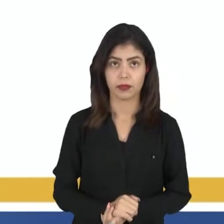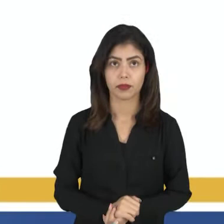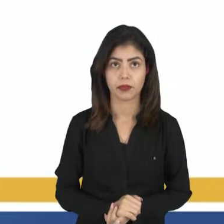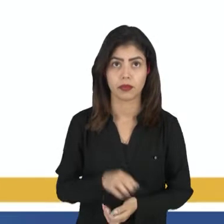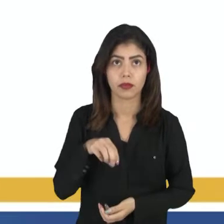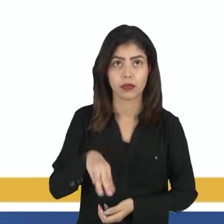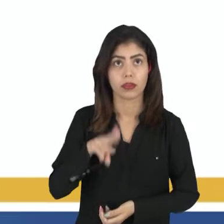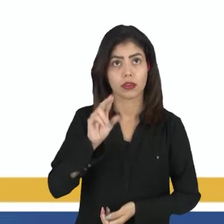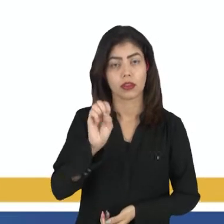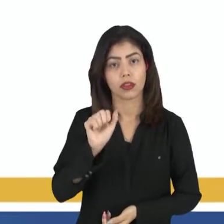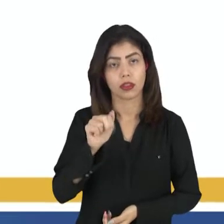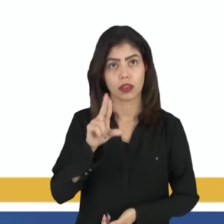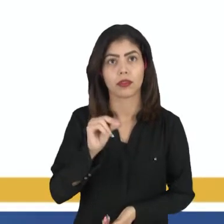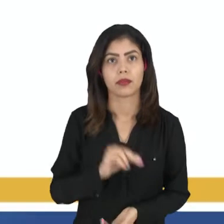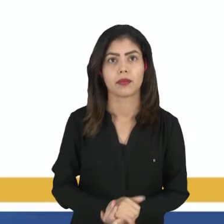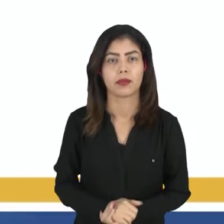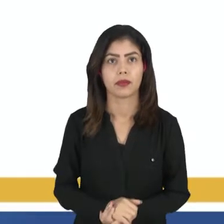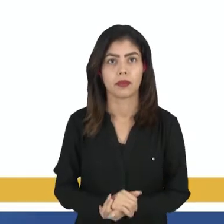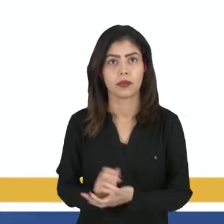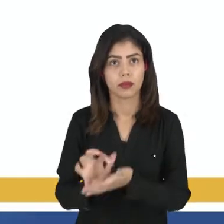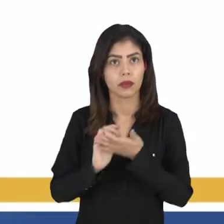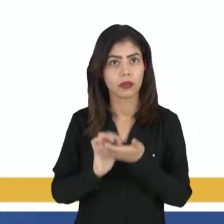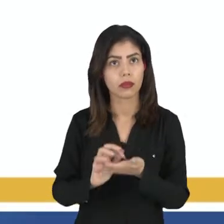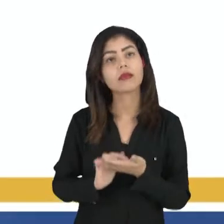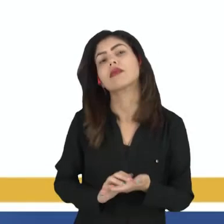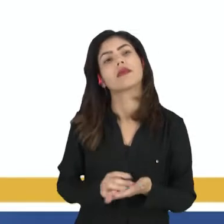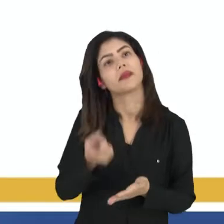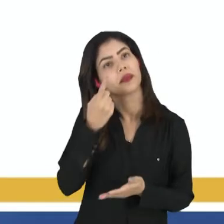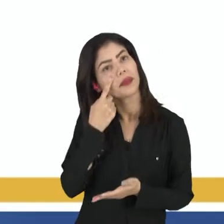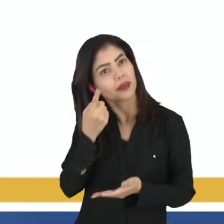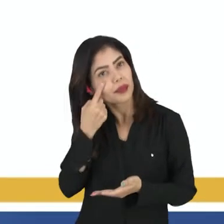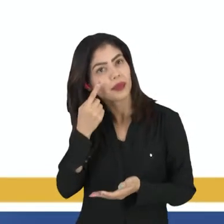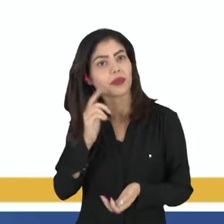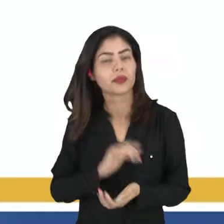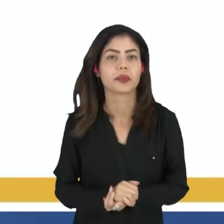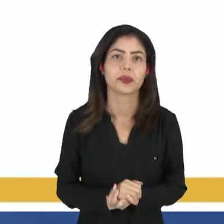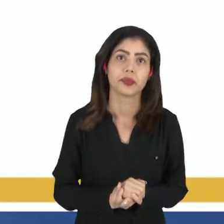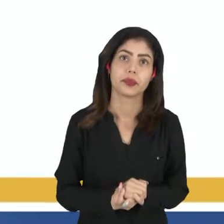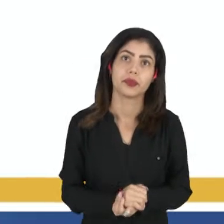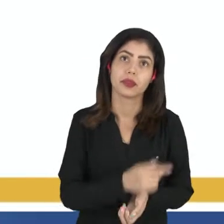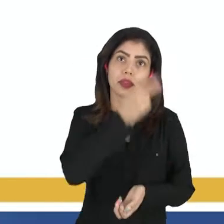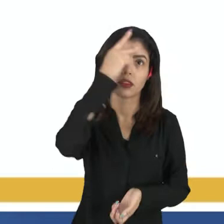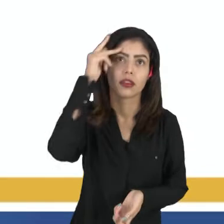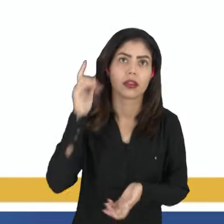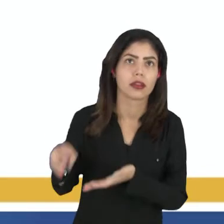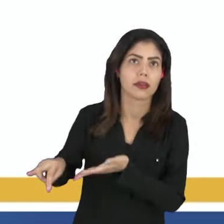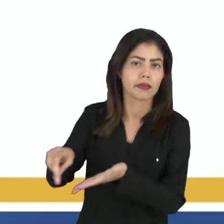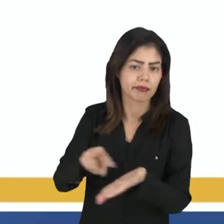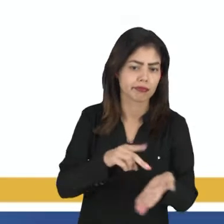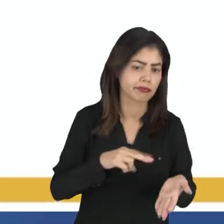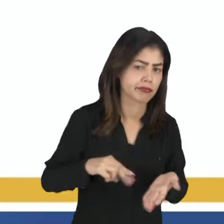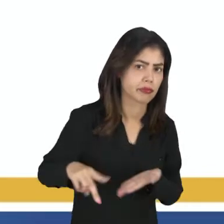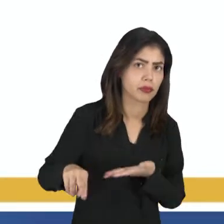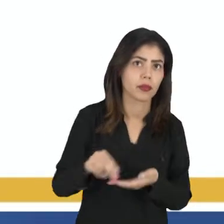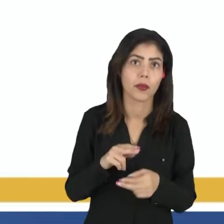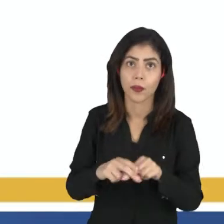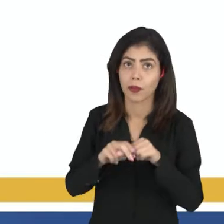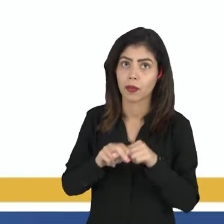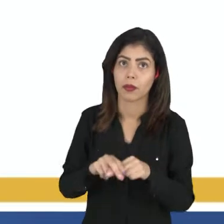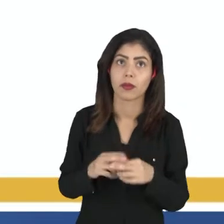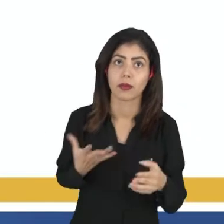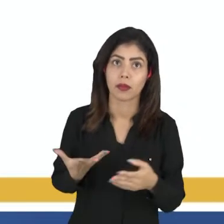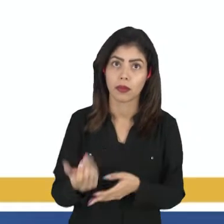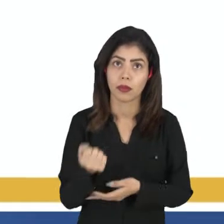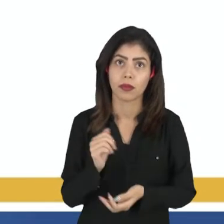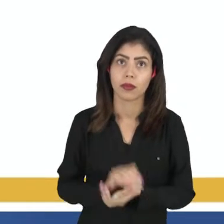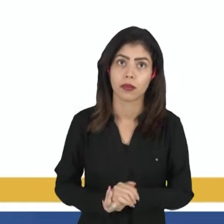é do Museu de Arte Digital e aí vocês observam que tem as pessoas explorando esse lugar, por isso que essa obra